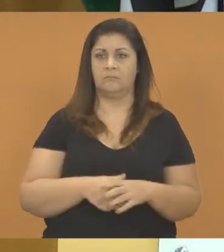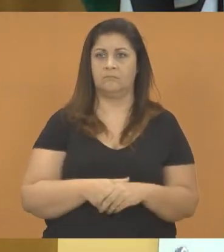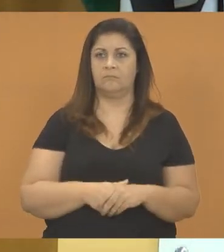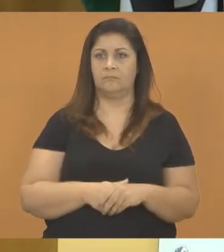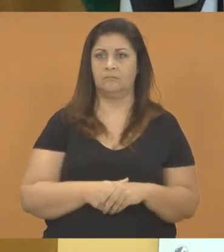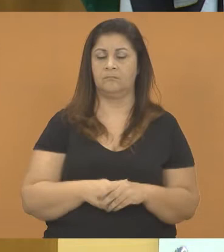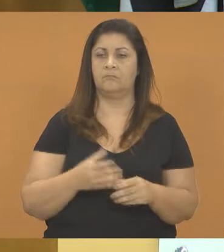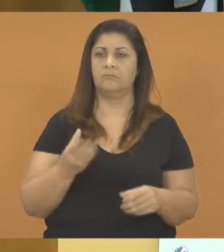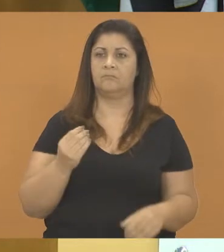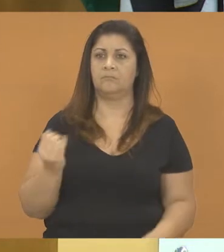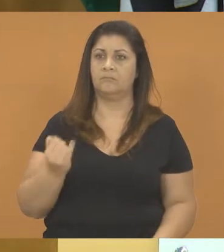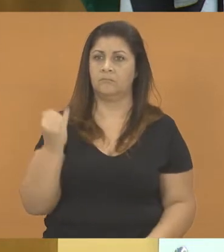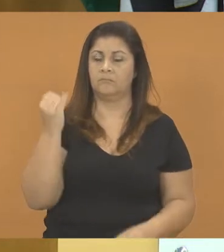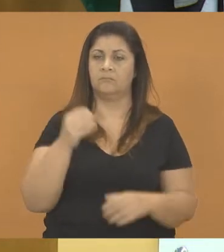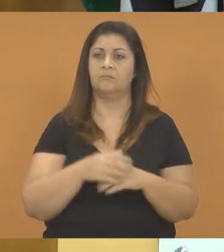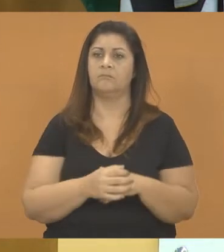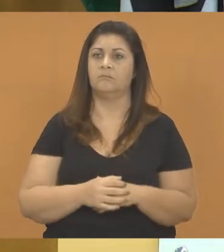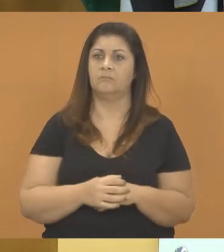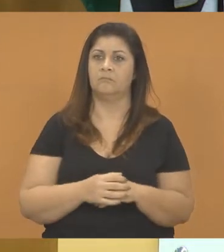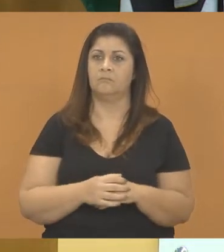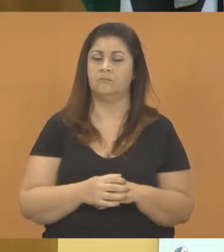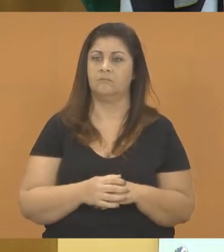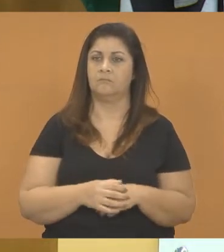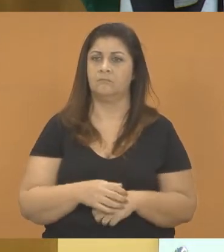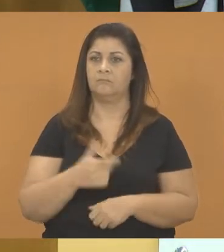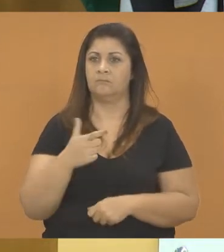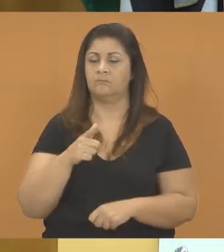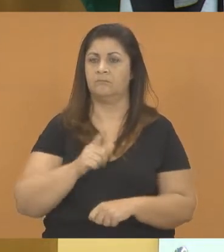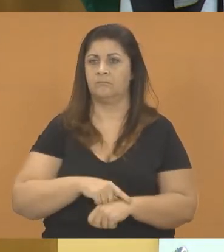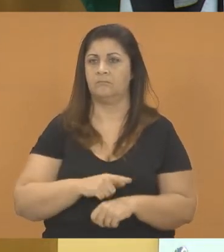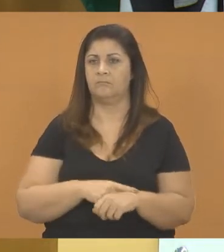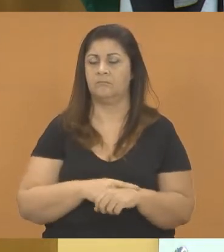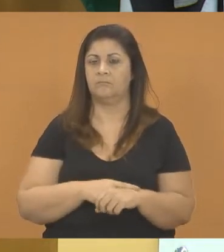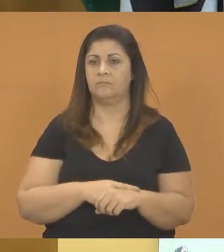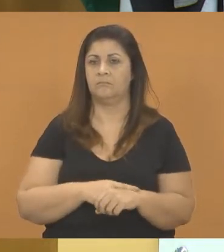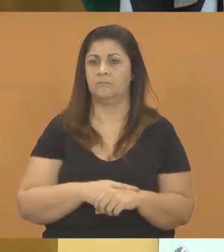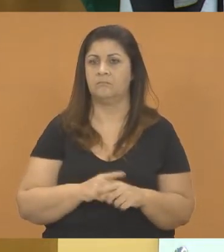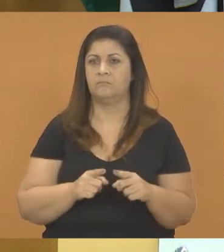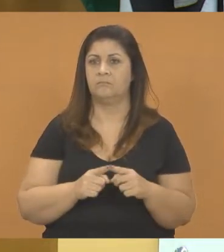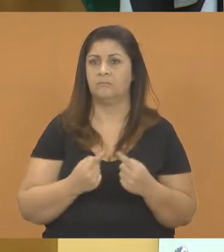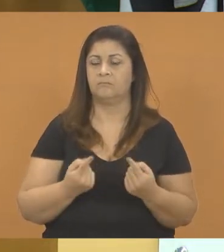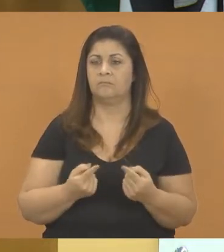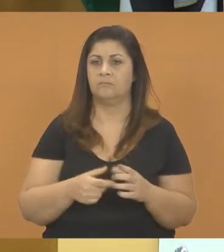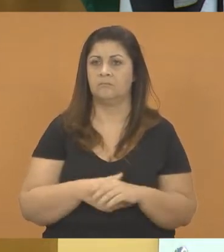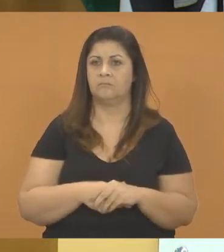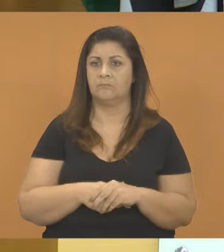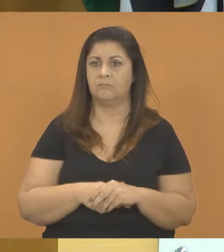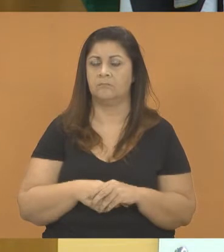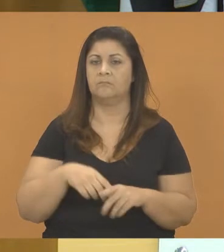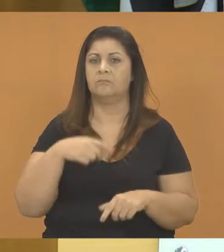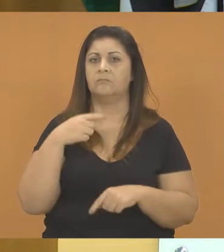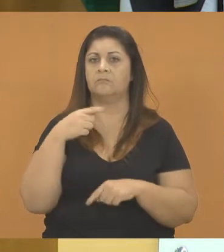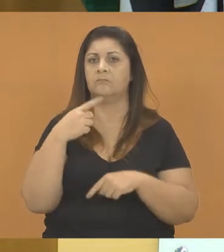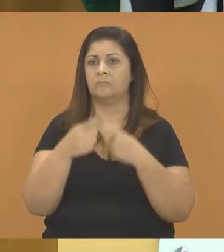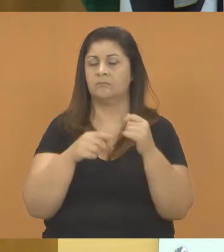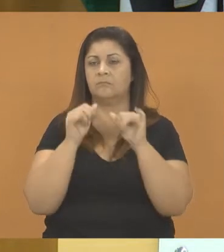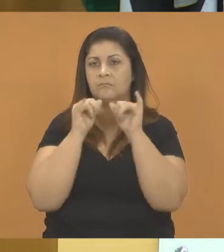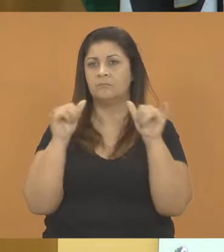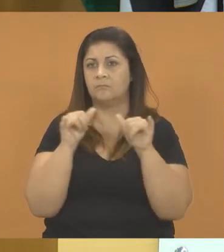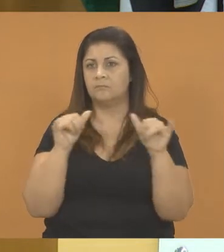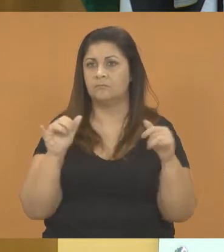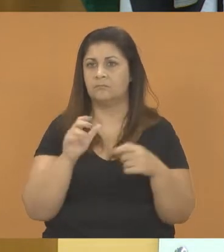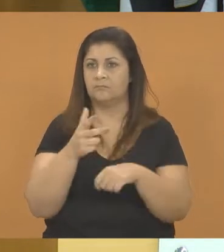importante na sessão nós não tiver um tempo mas vamos é tá aqui divulgando na semana que vem mostrando o vídeo